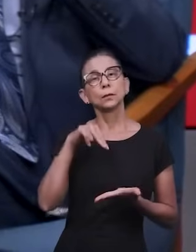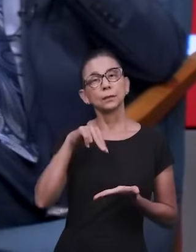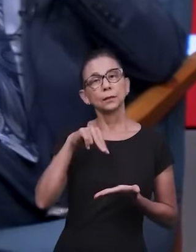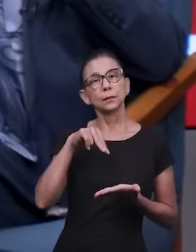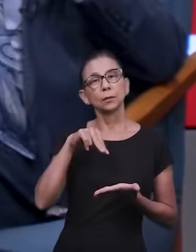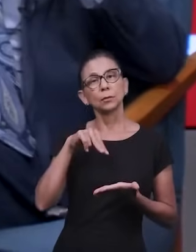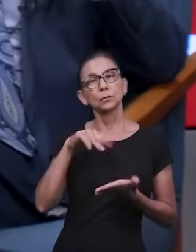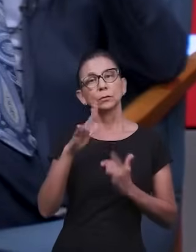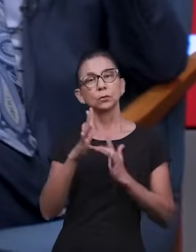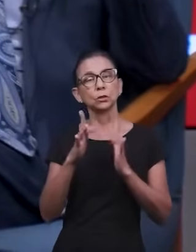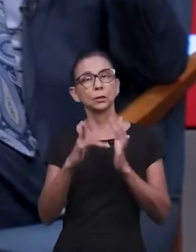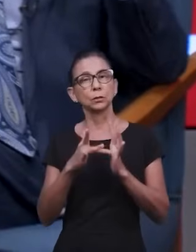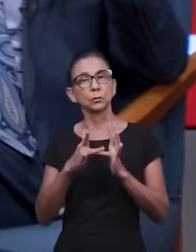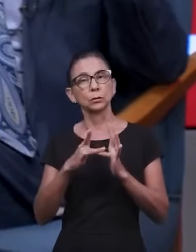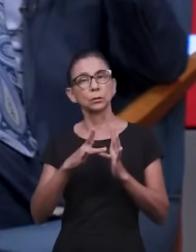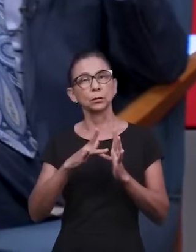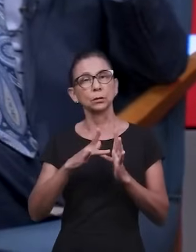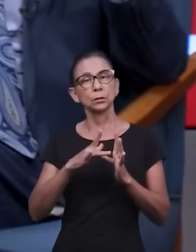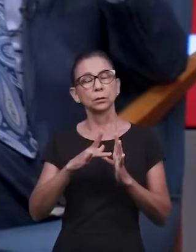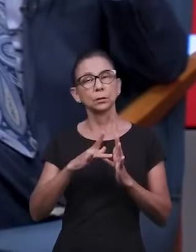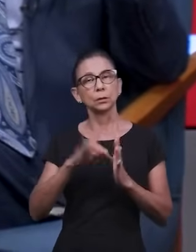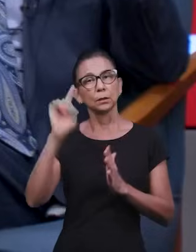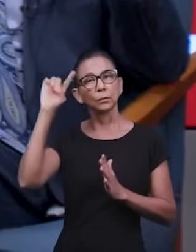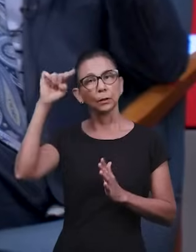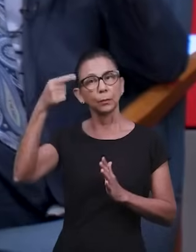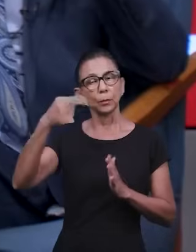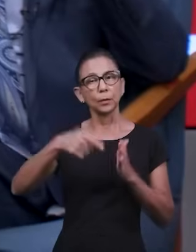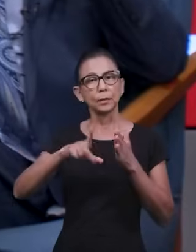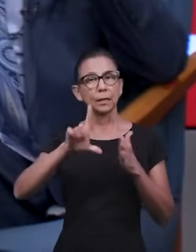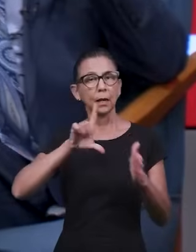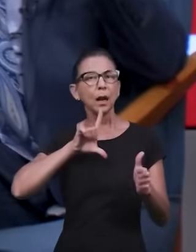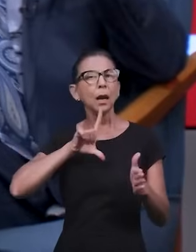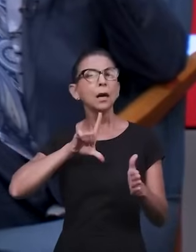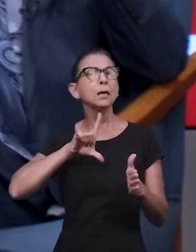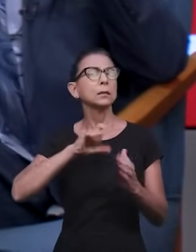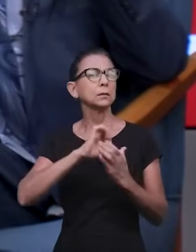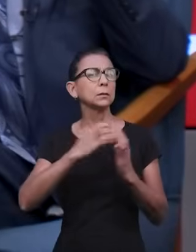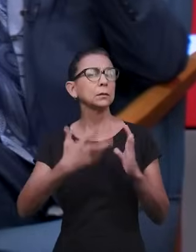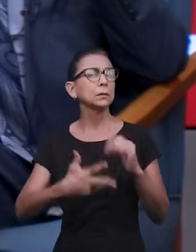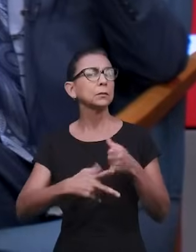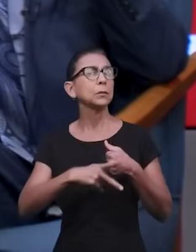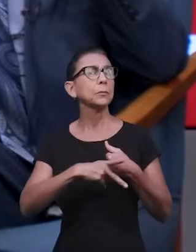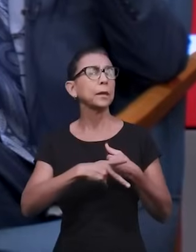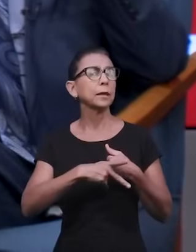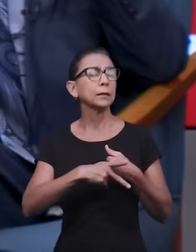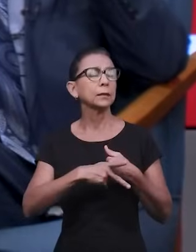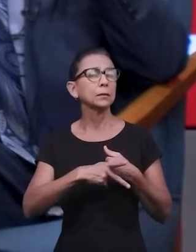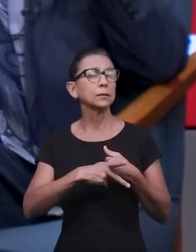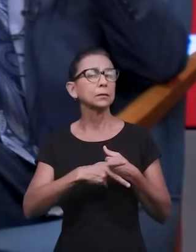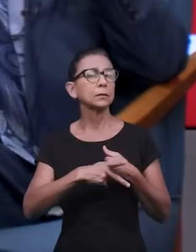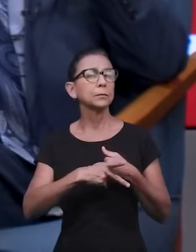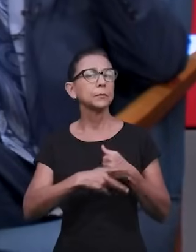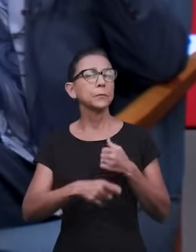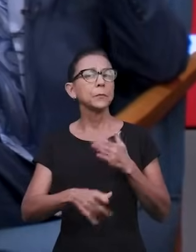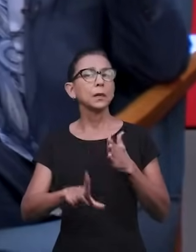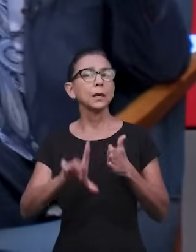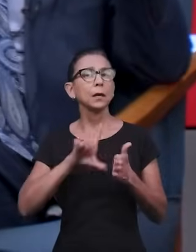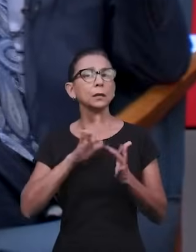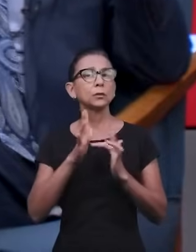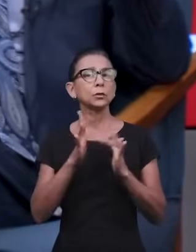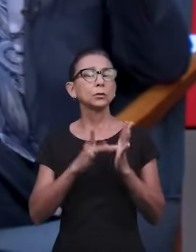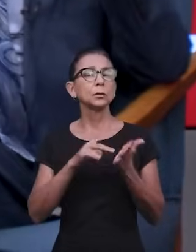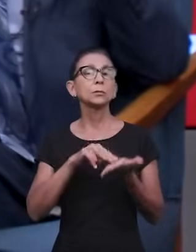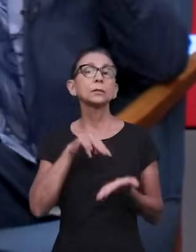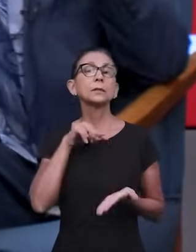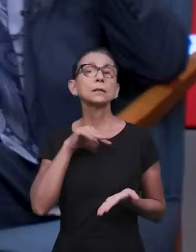dia quais as características do Pedro antes do terceiro dia o